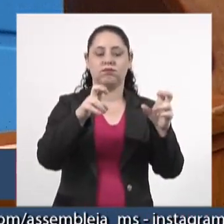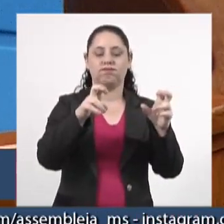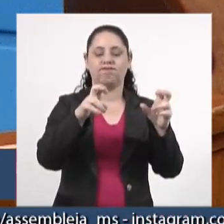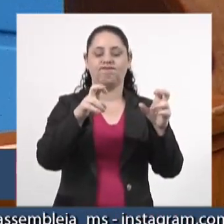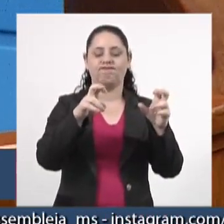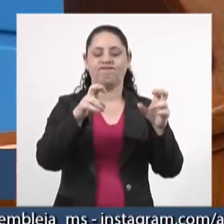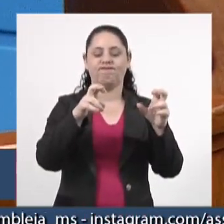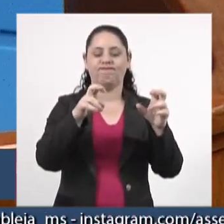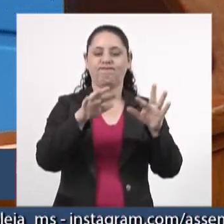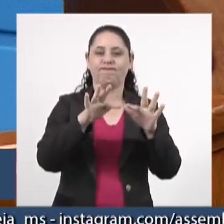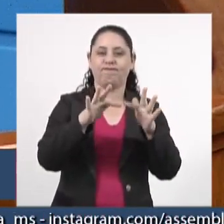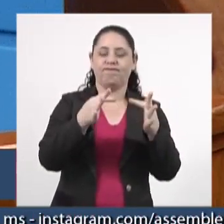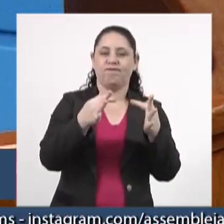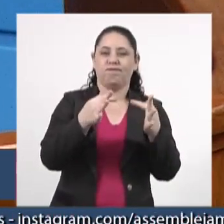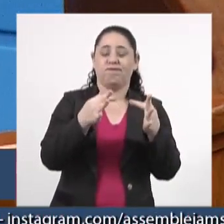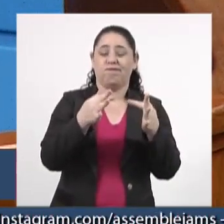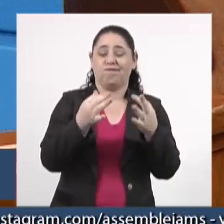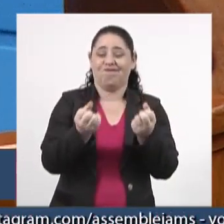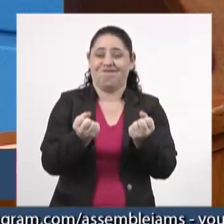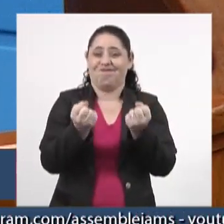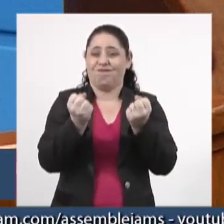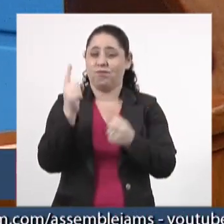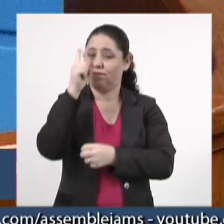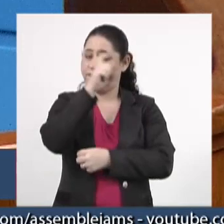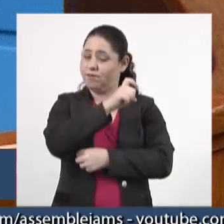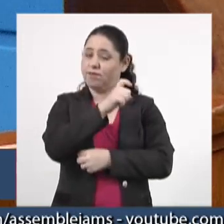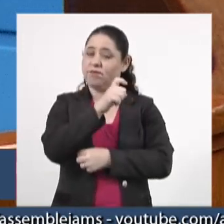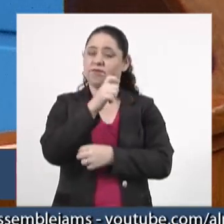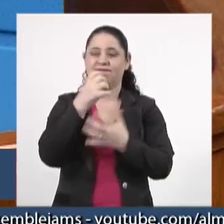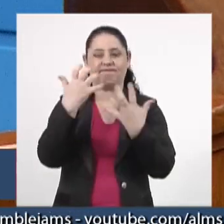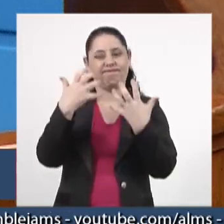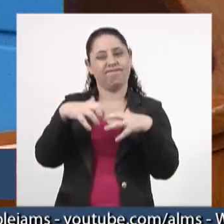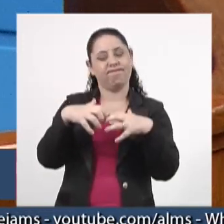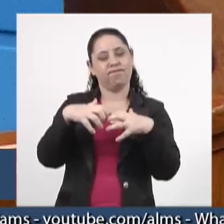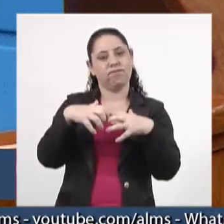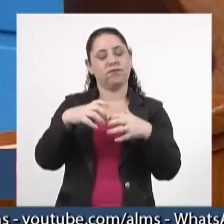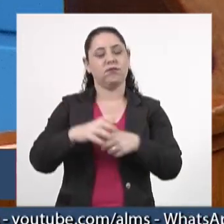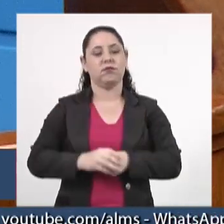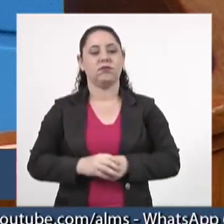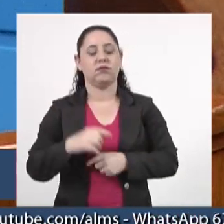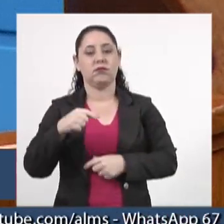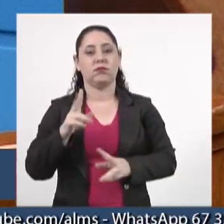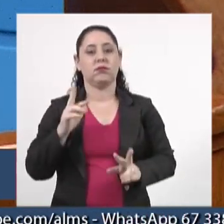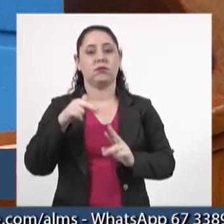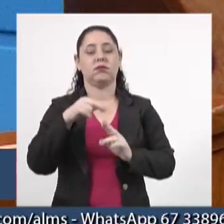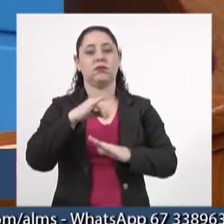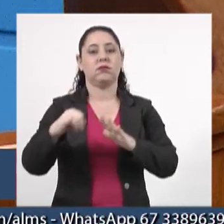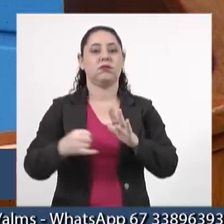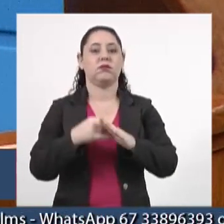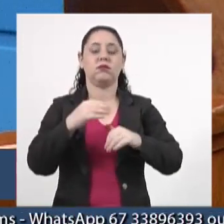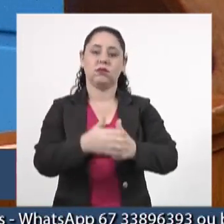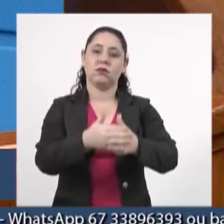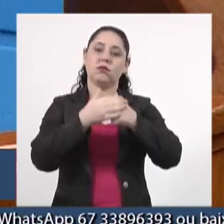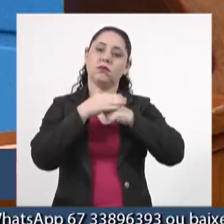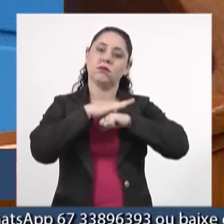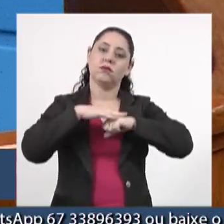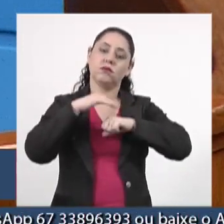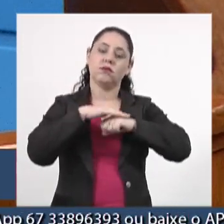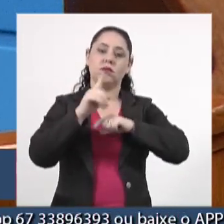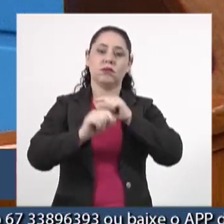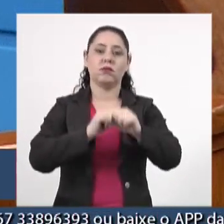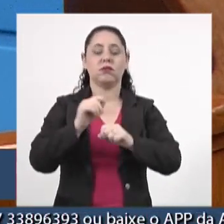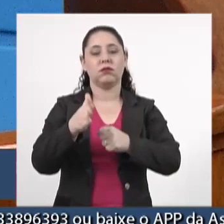delicado e, no meu ver, pesado, né, que a gente pode dizer assim. E eu venho aqui representando uma instituição de acolhimento